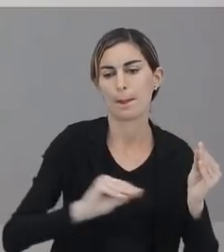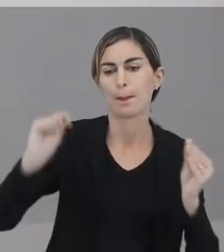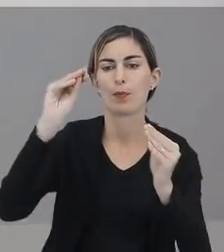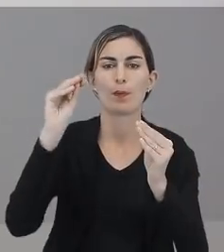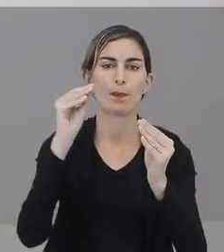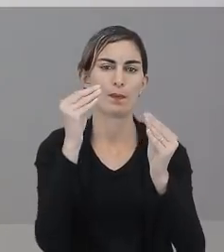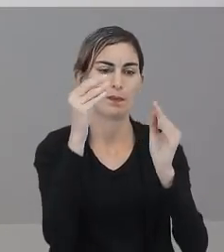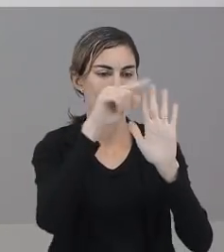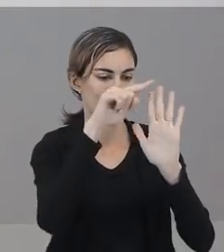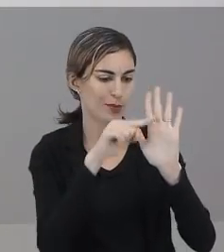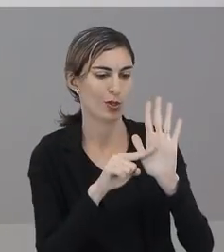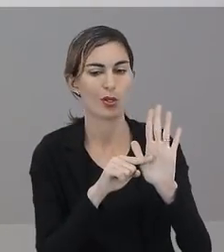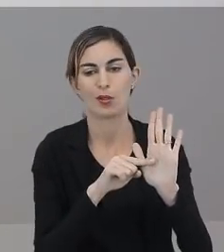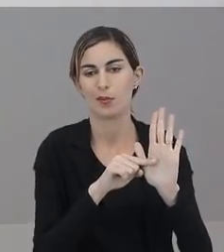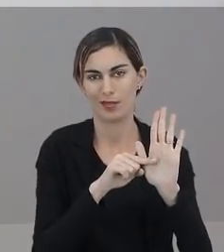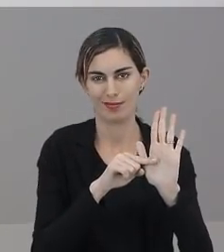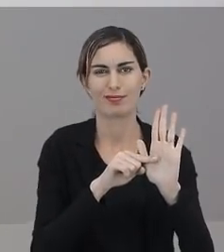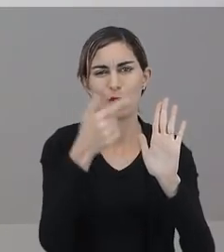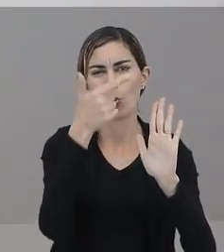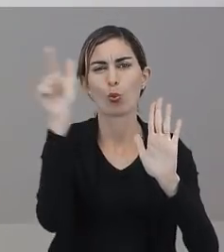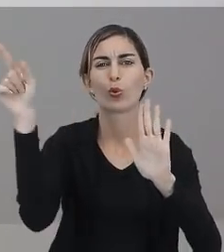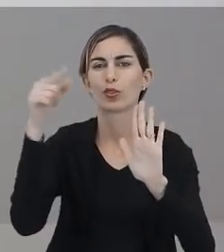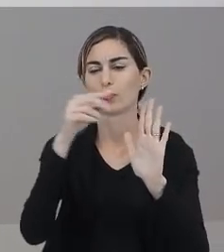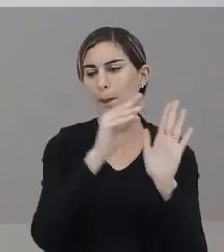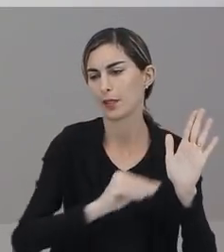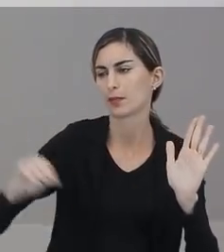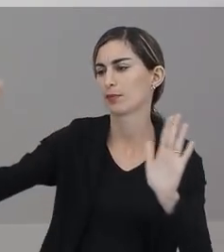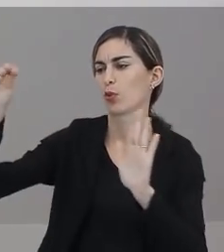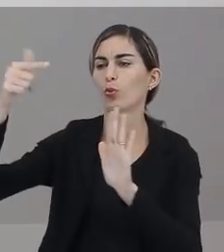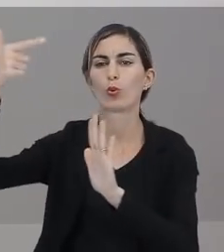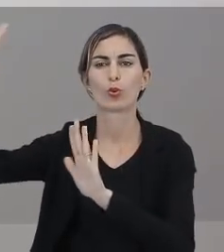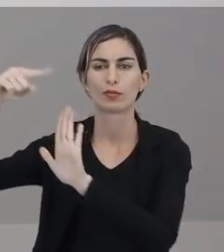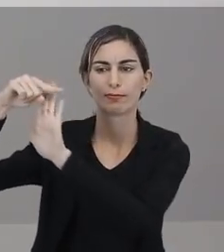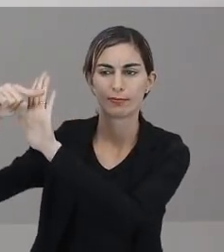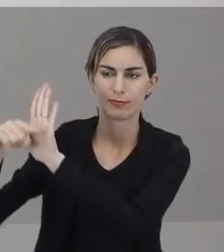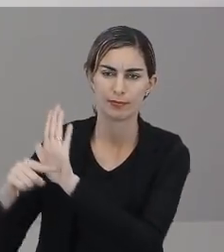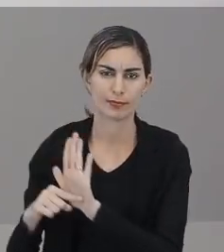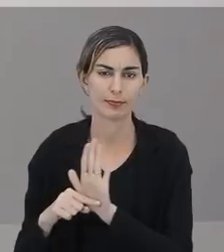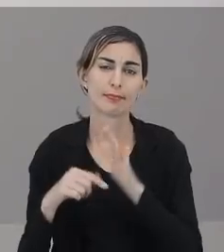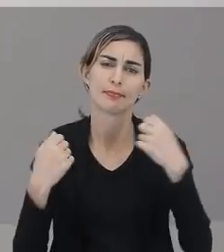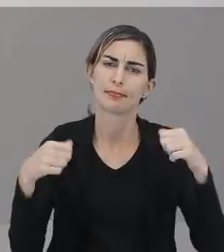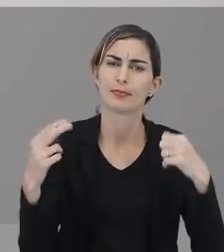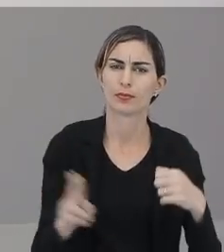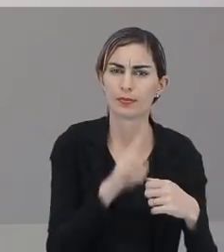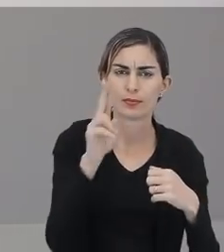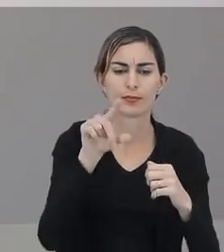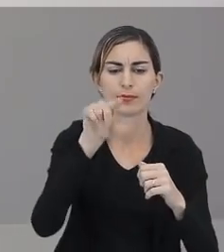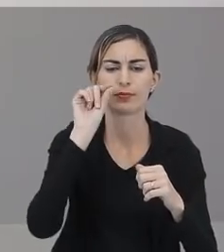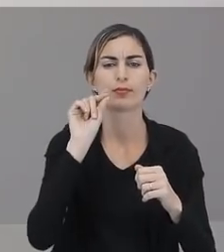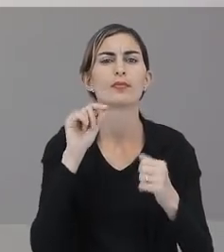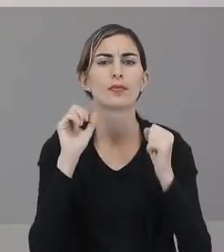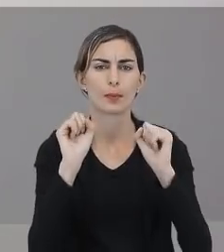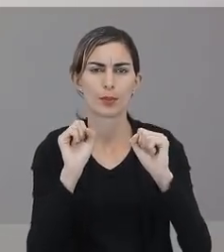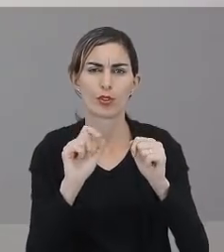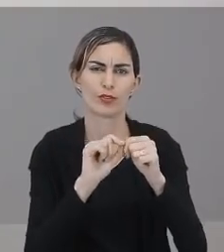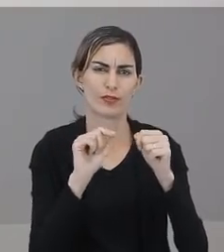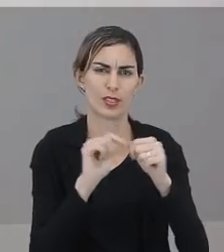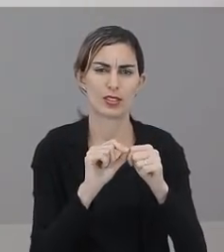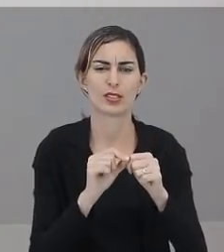parte do programa. Isso daí já é uma decisão por si só. Dependendo do que o usuário escolha, podemos fazer